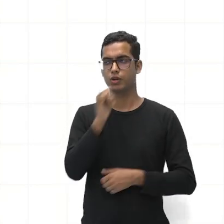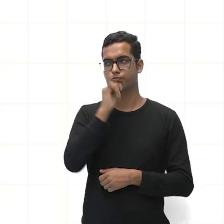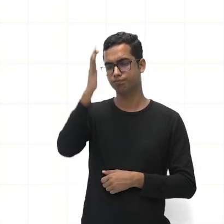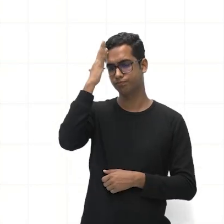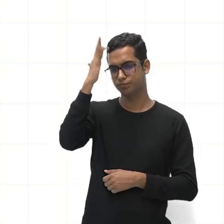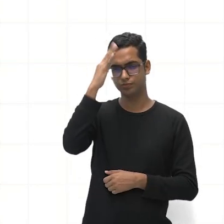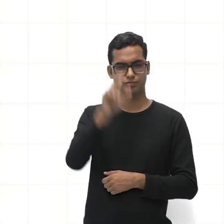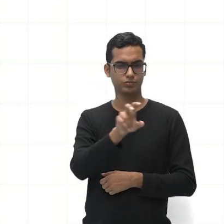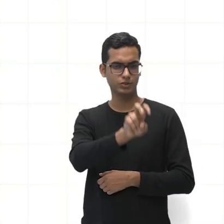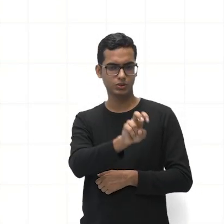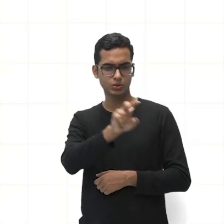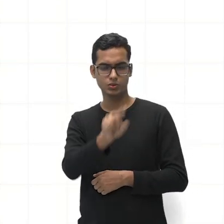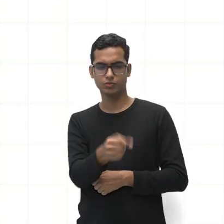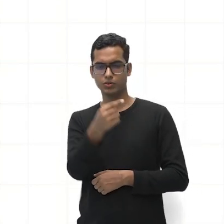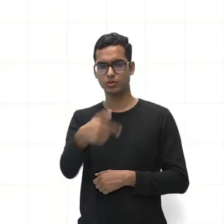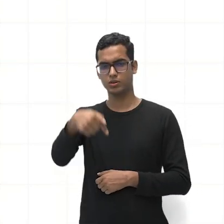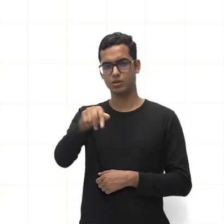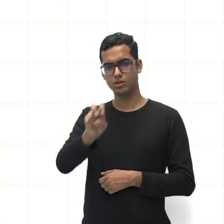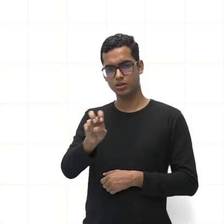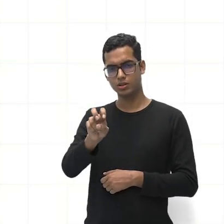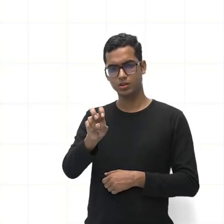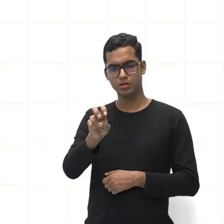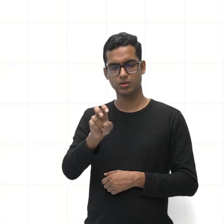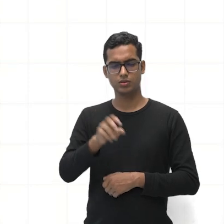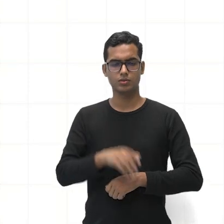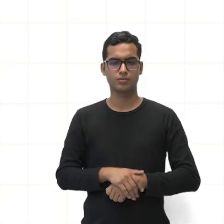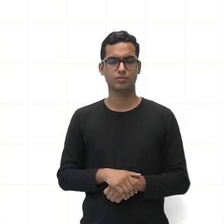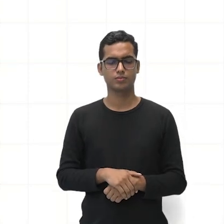5,75, né, por